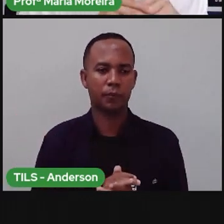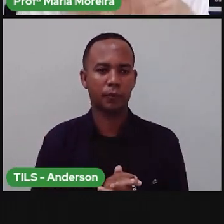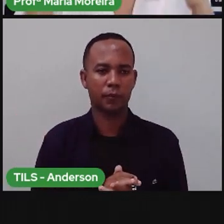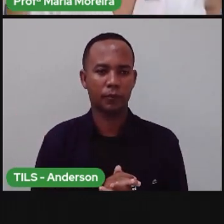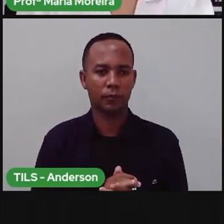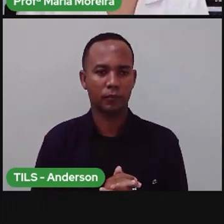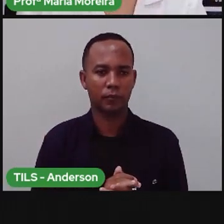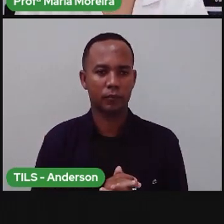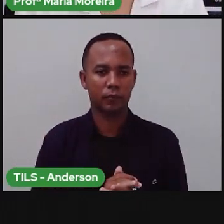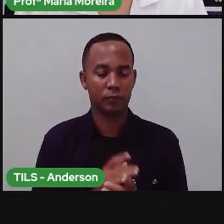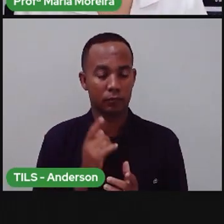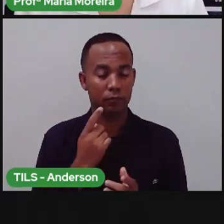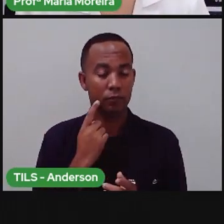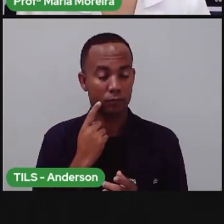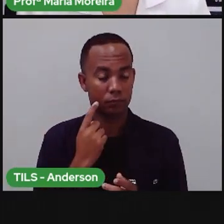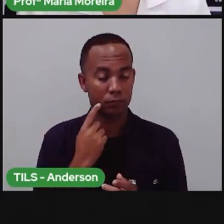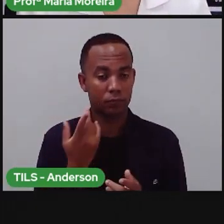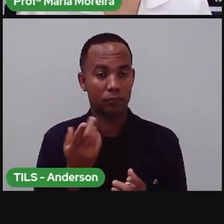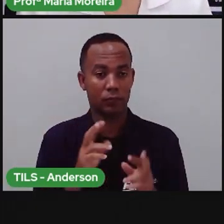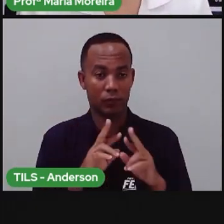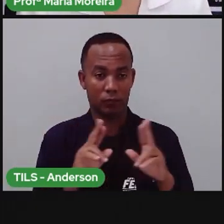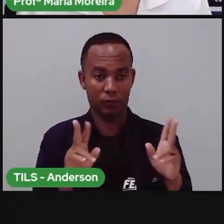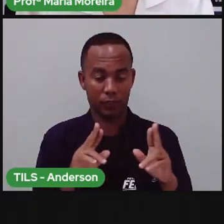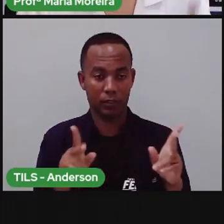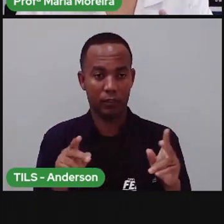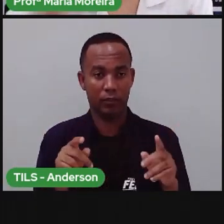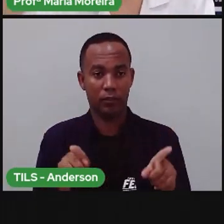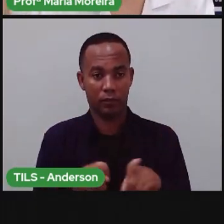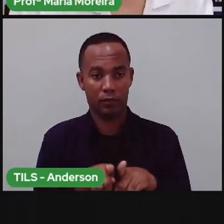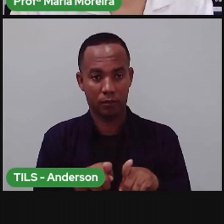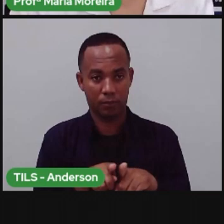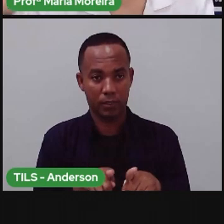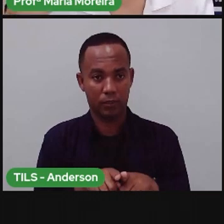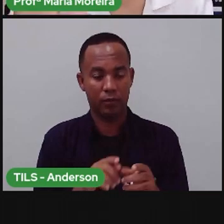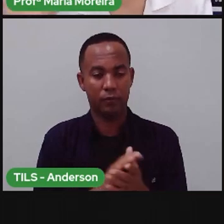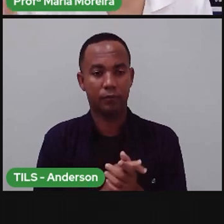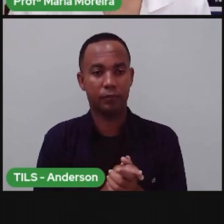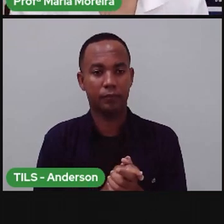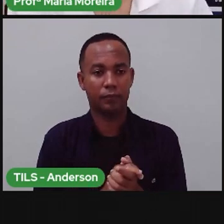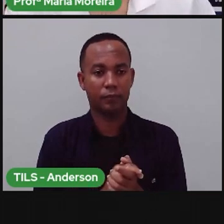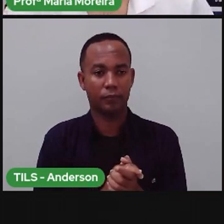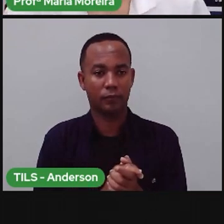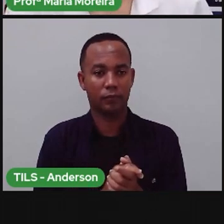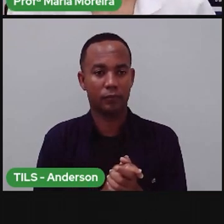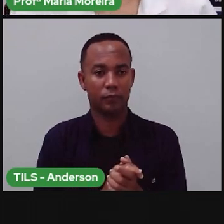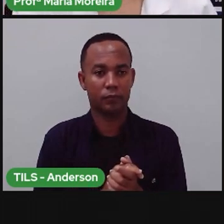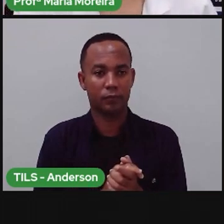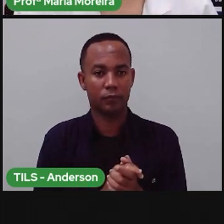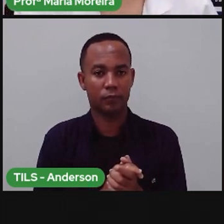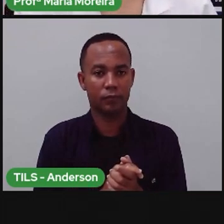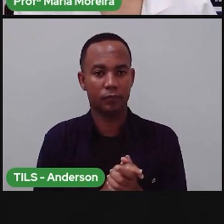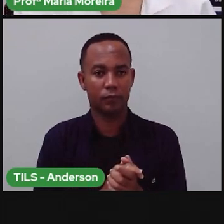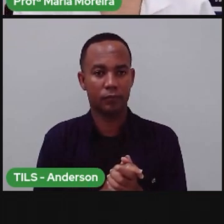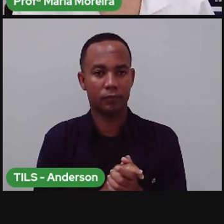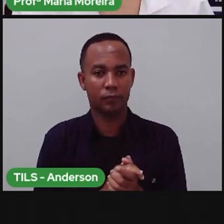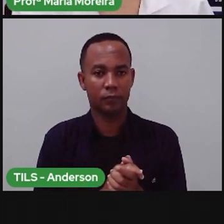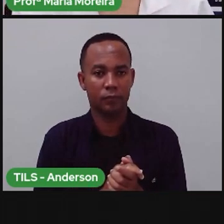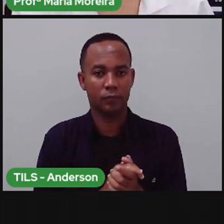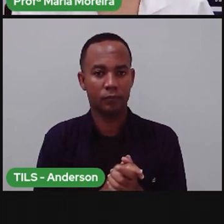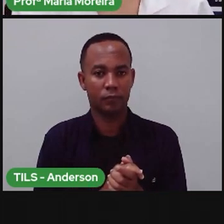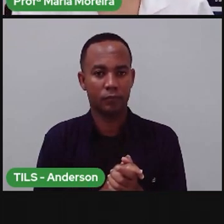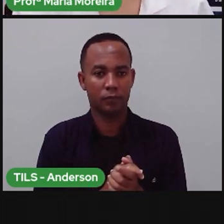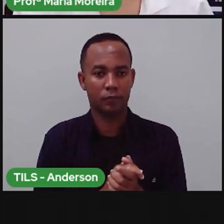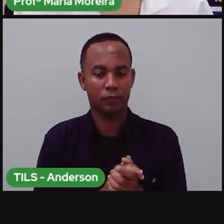de nada, mas isso aí já dá uma grande diferença aqui para a gente. Mas a gente vai ver em uma outra aula, tenham calma, tá?